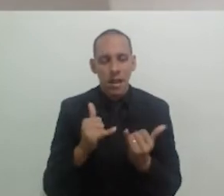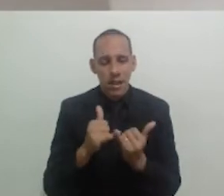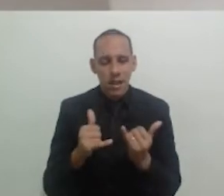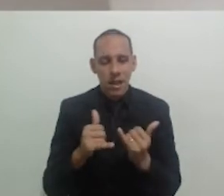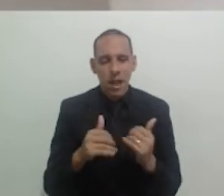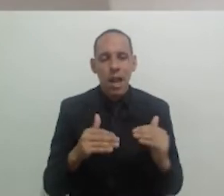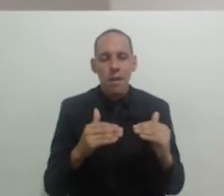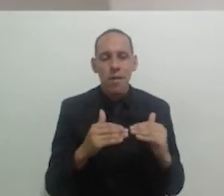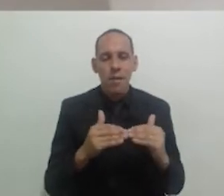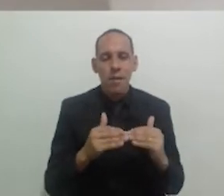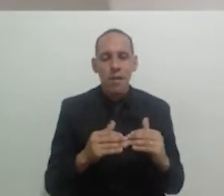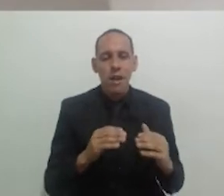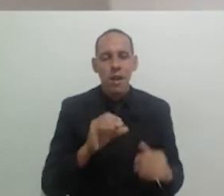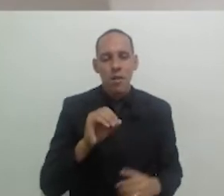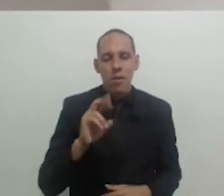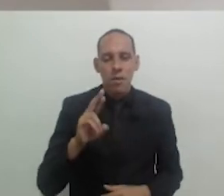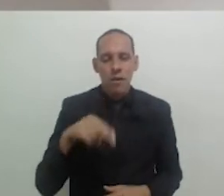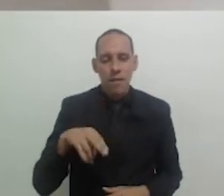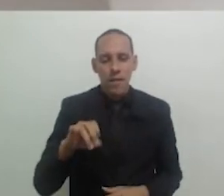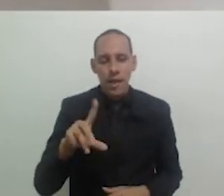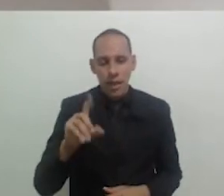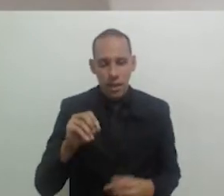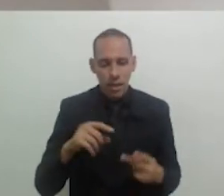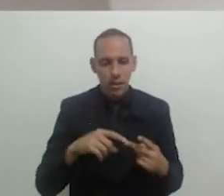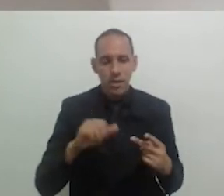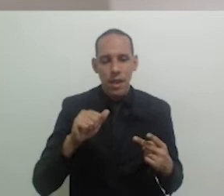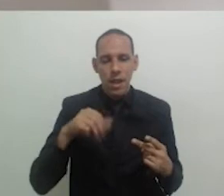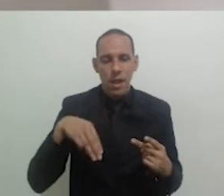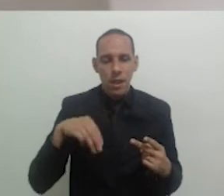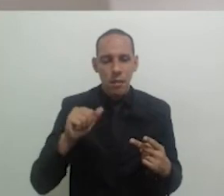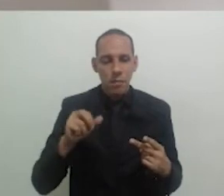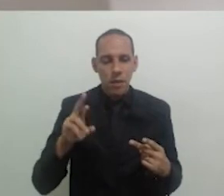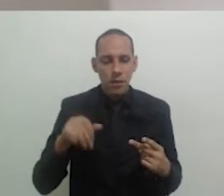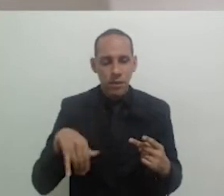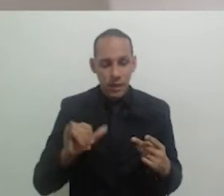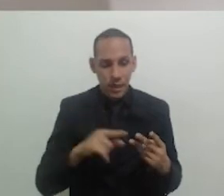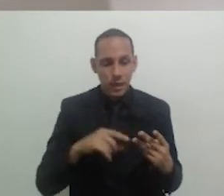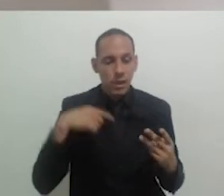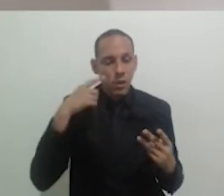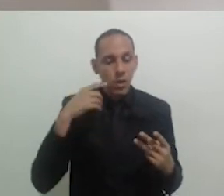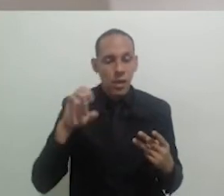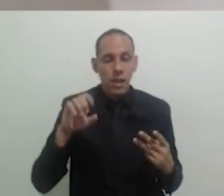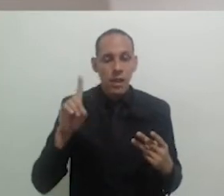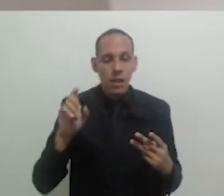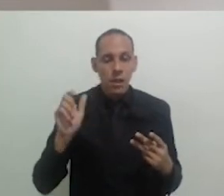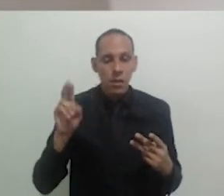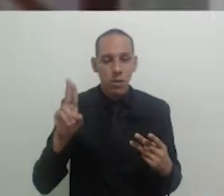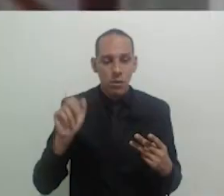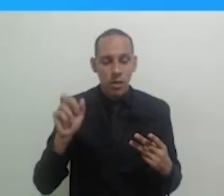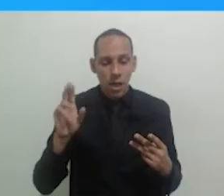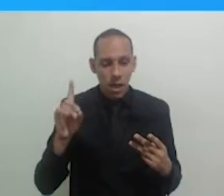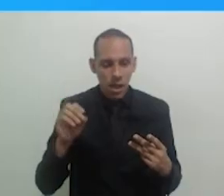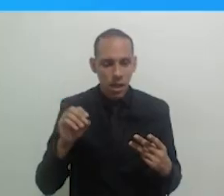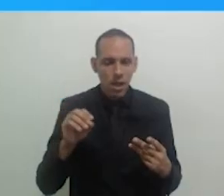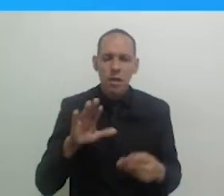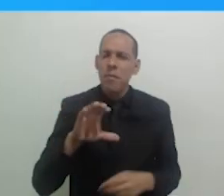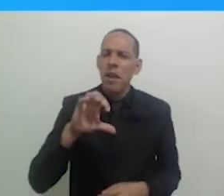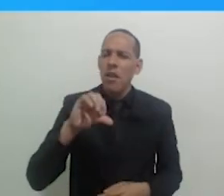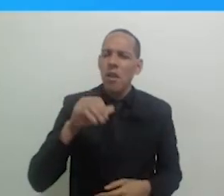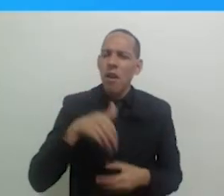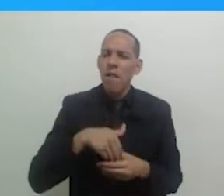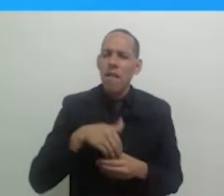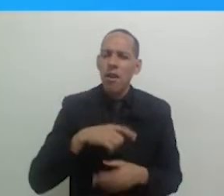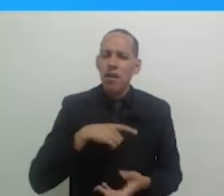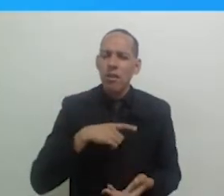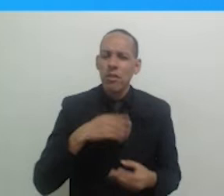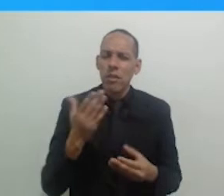Cornélio, desembargador Amauri, doutor Eduardo, desembargador Clemente. O processo estava com 9 votos, desembargador acompanhando o